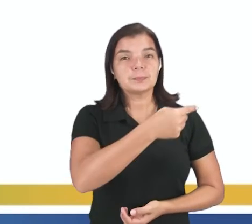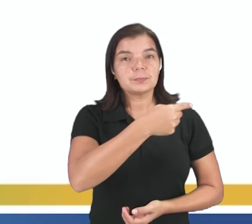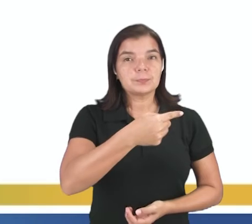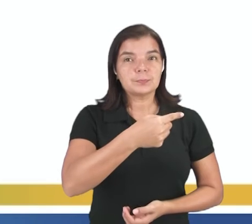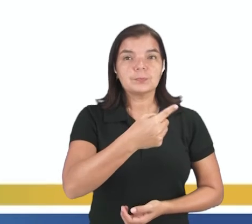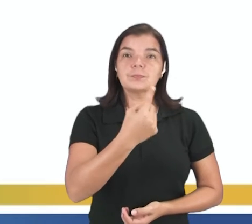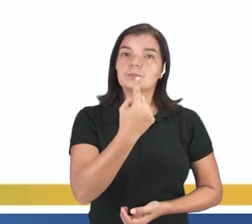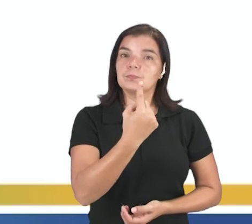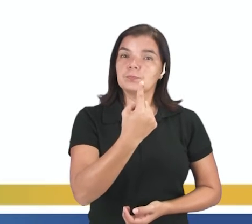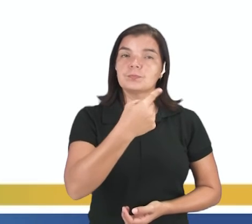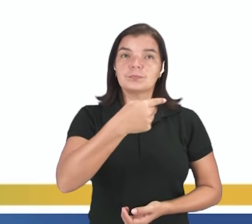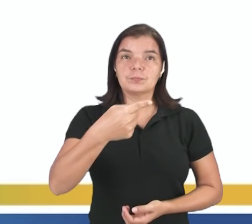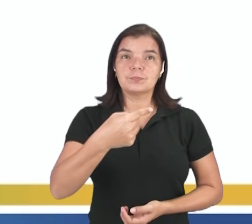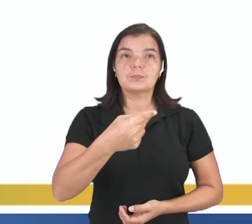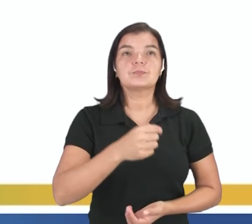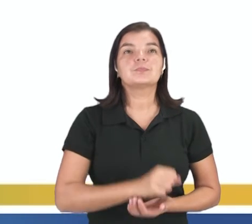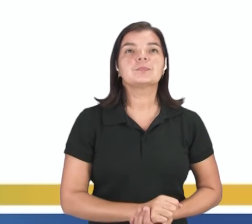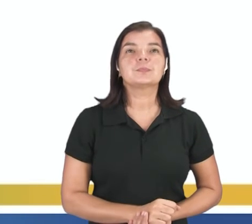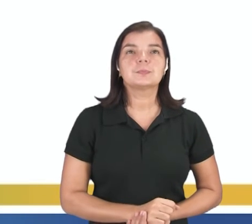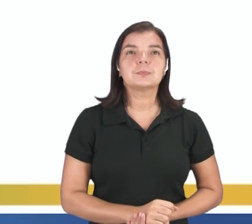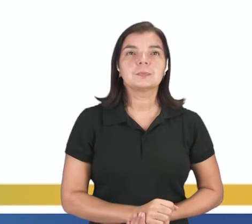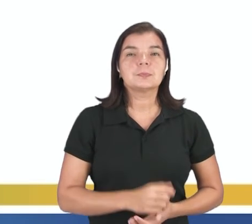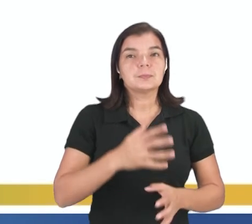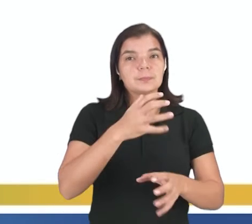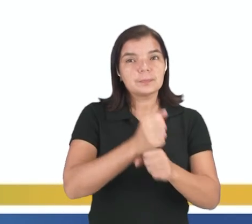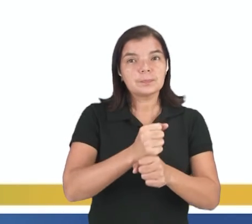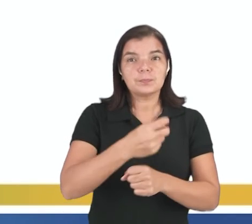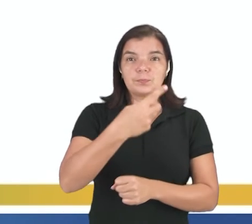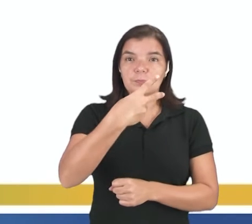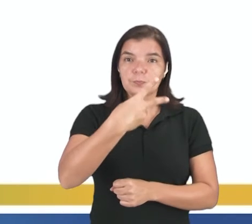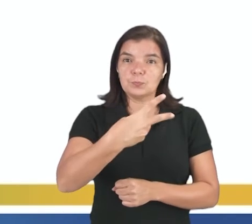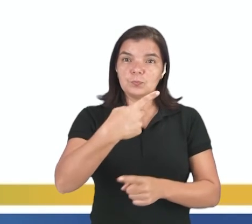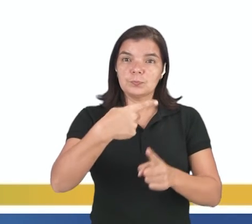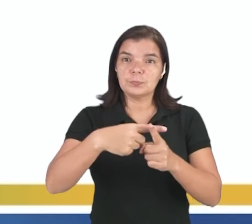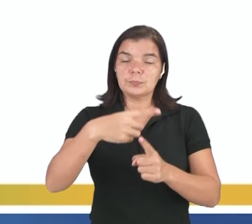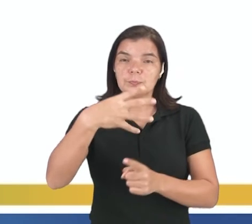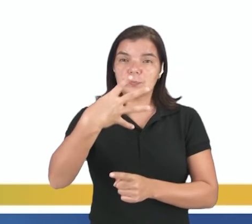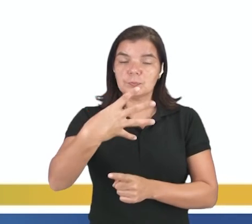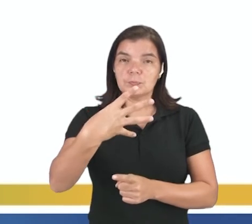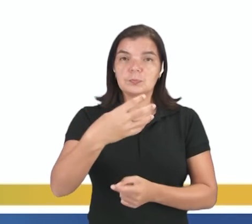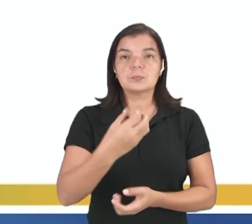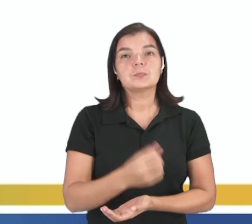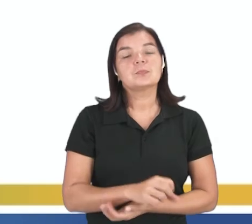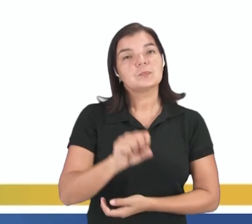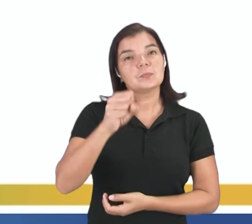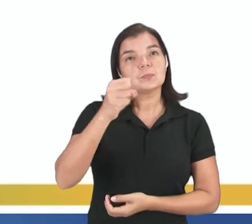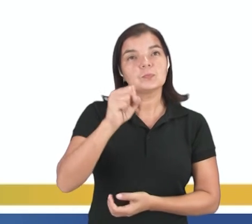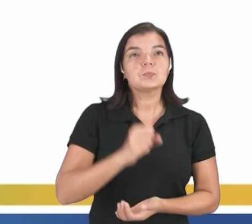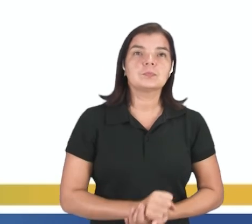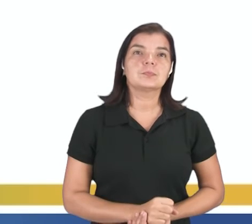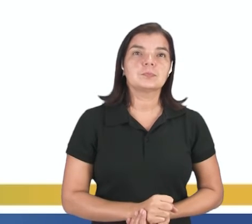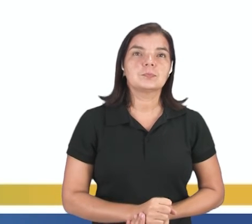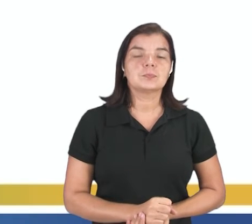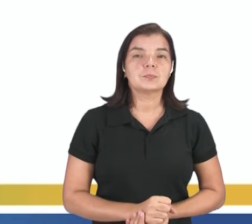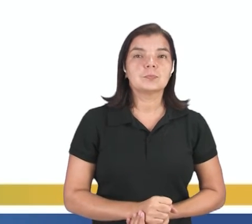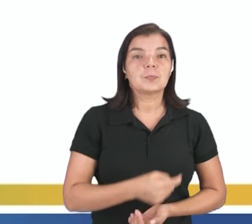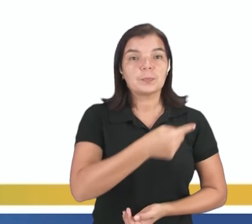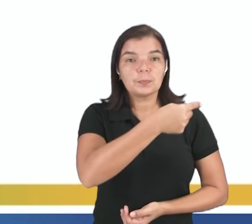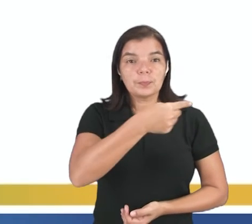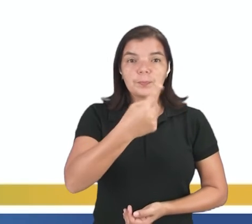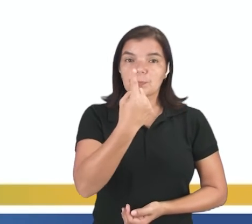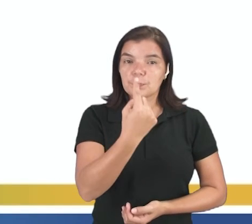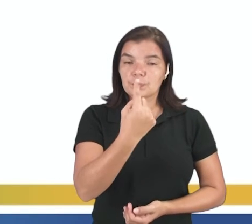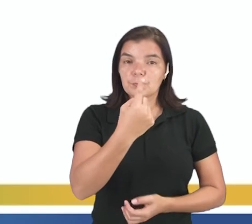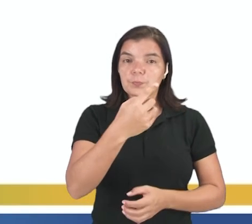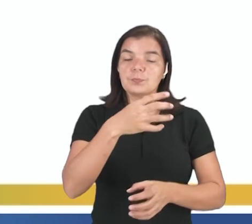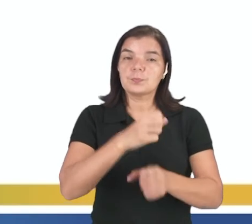1 é menos 1. Mais 2 vezes 4 é 8. Então, menos 1